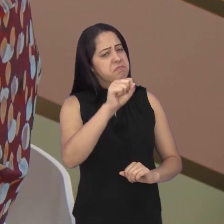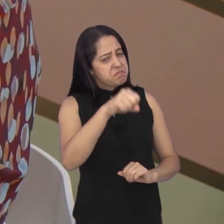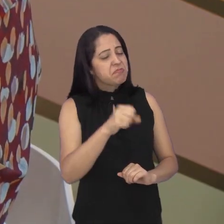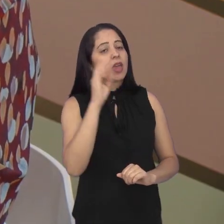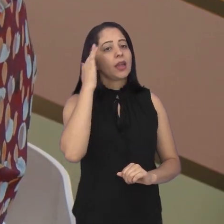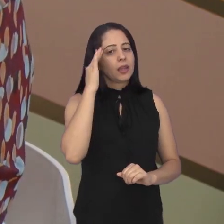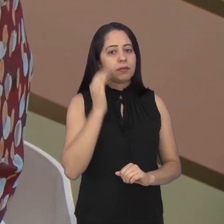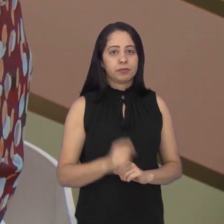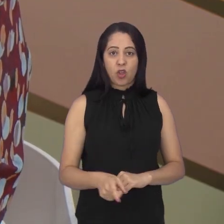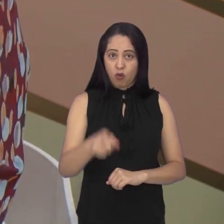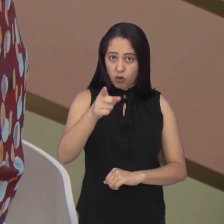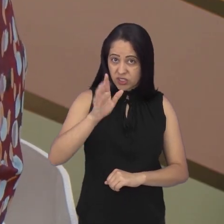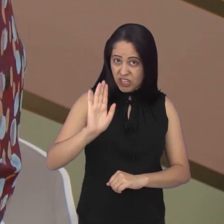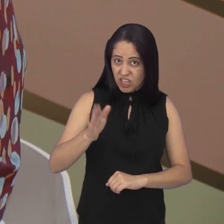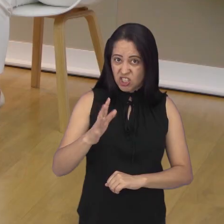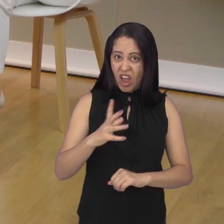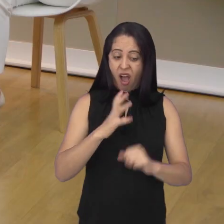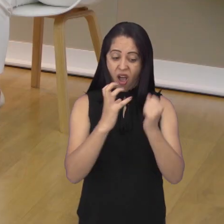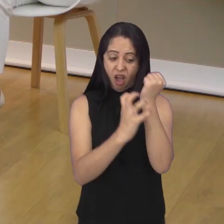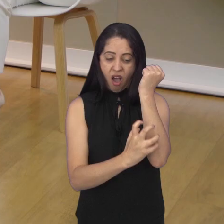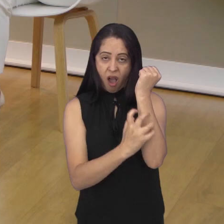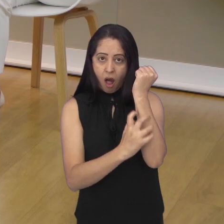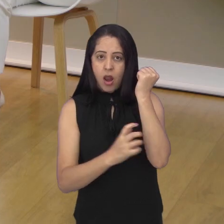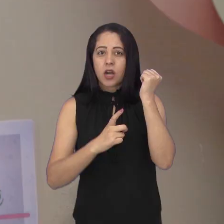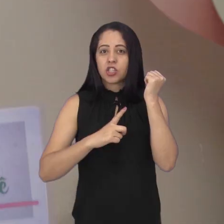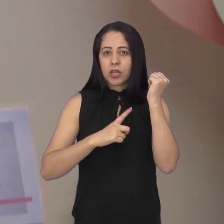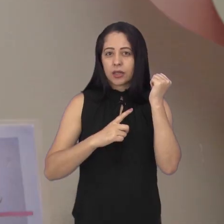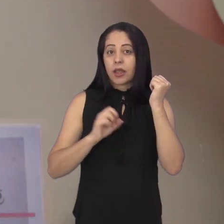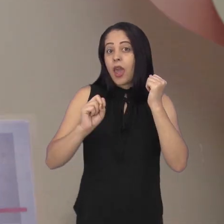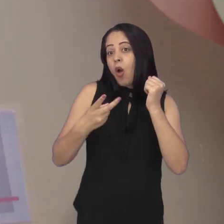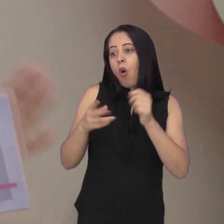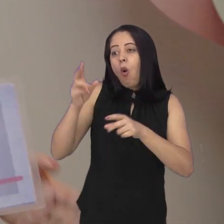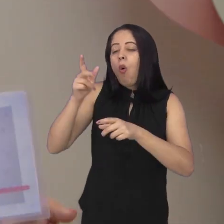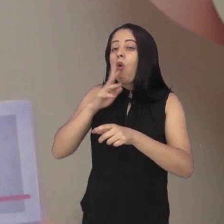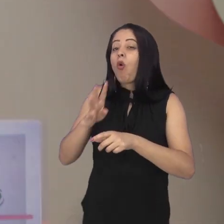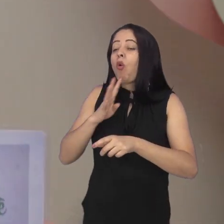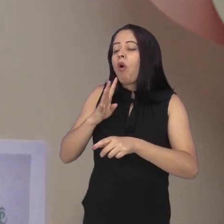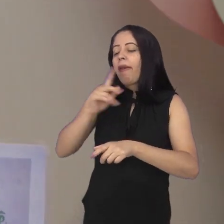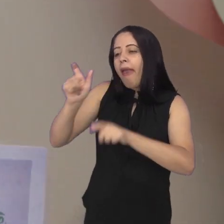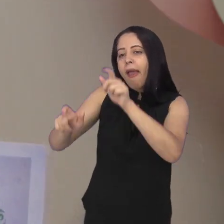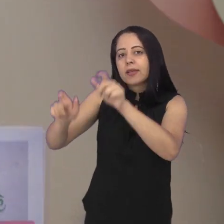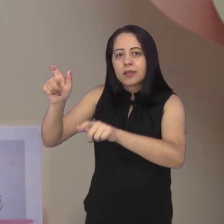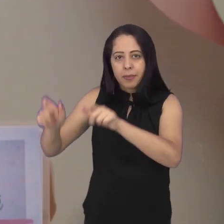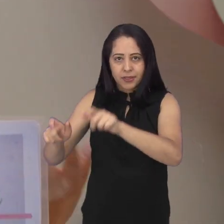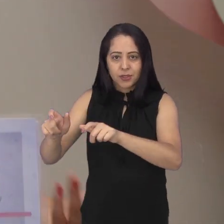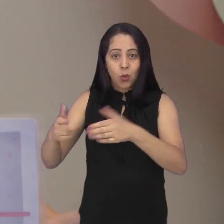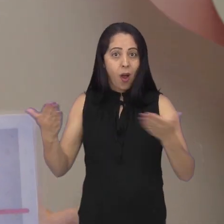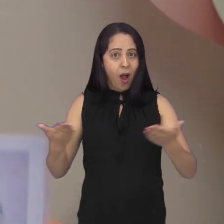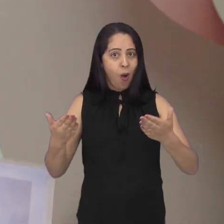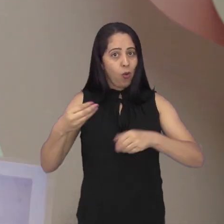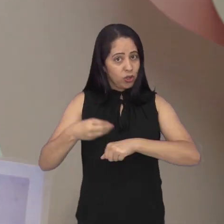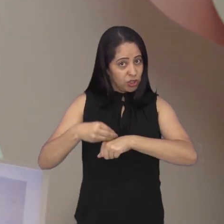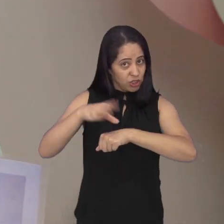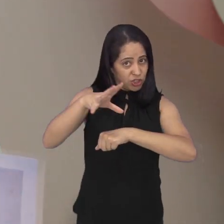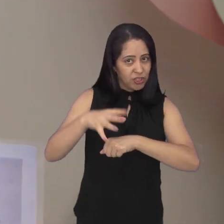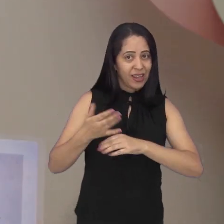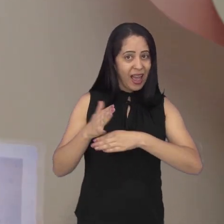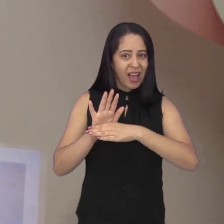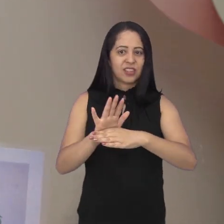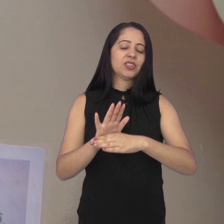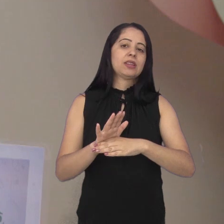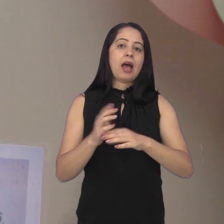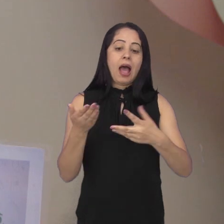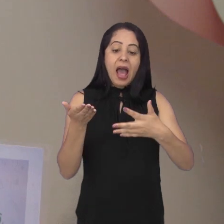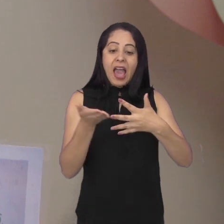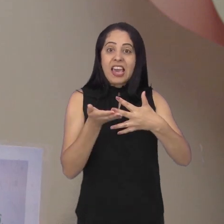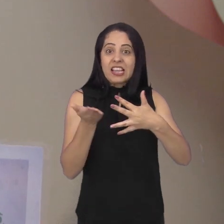produtos free. Entendi. Bom, se você passa por algum processo alérgico aí em casa ou conhece alguém, com certeza esse programa